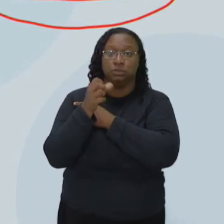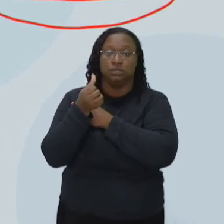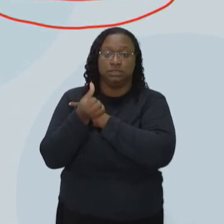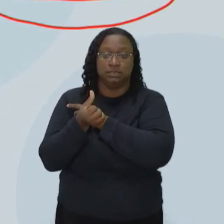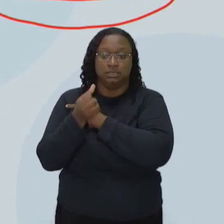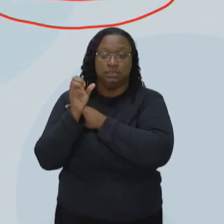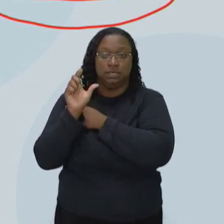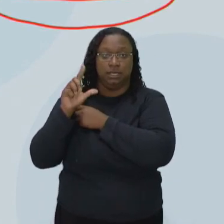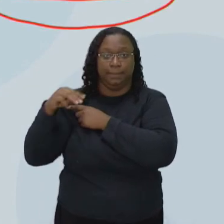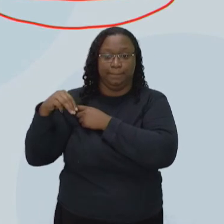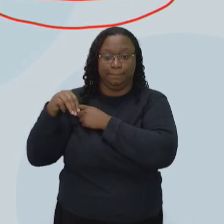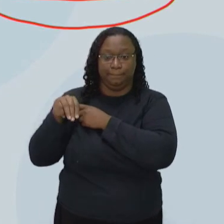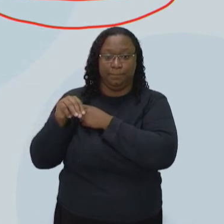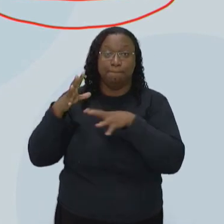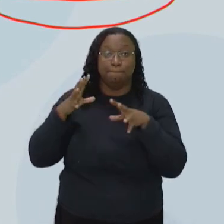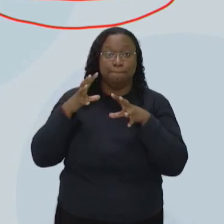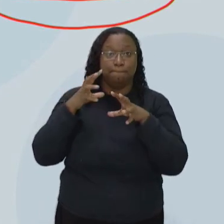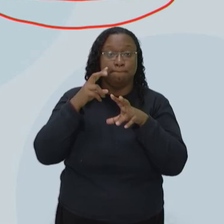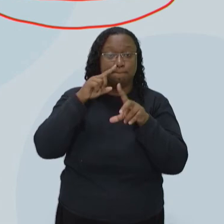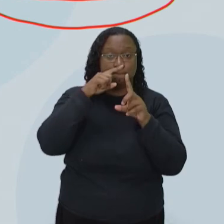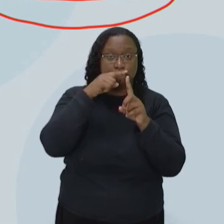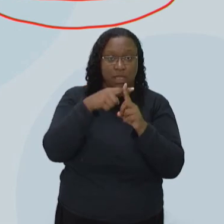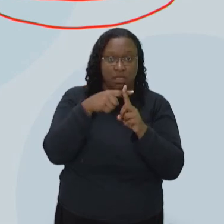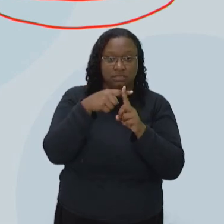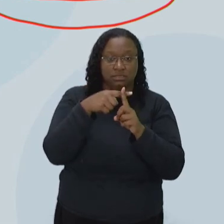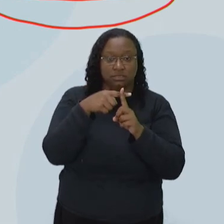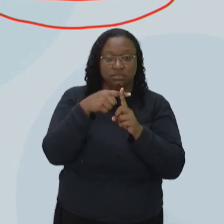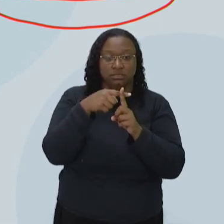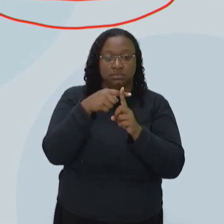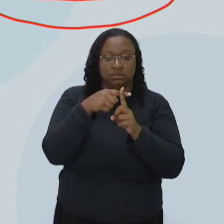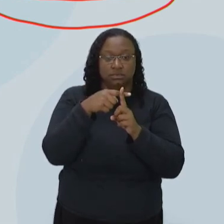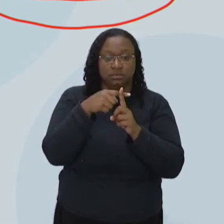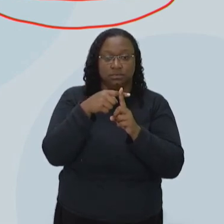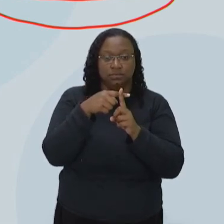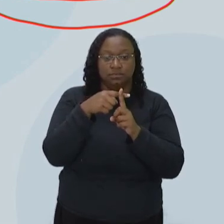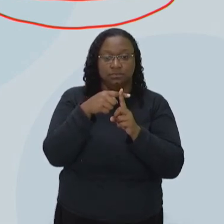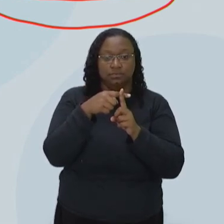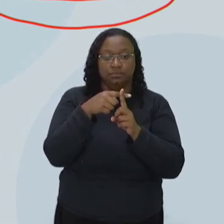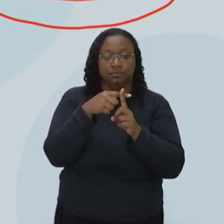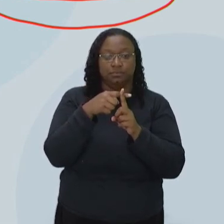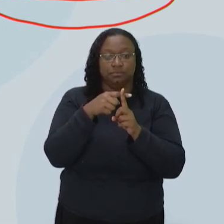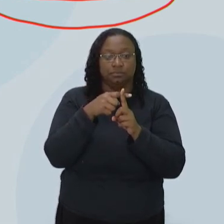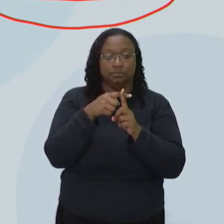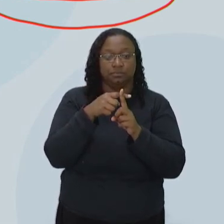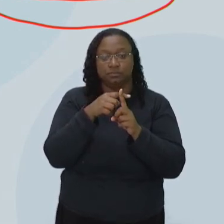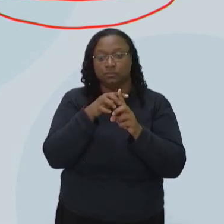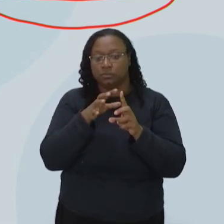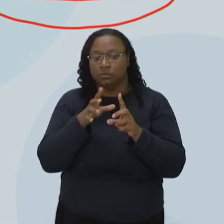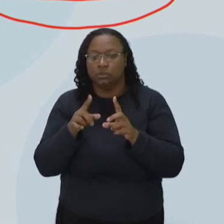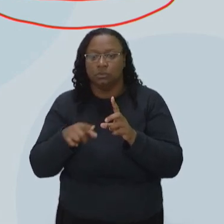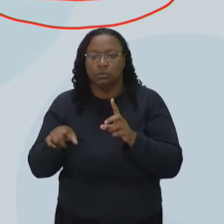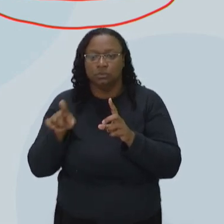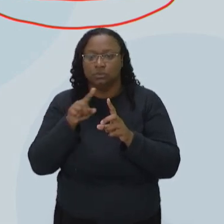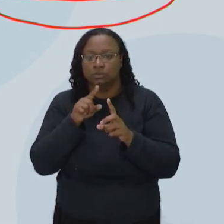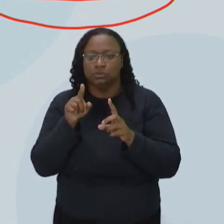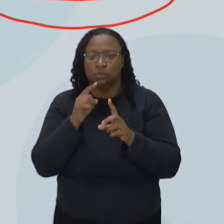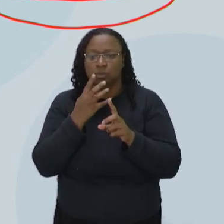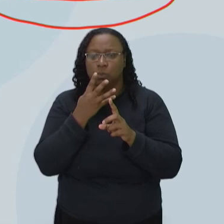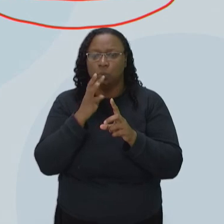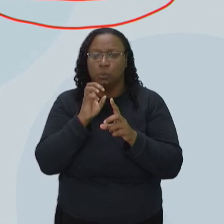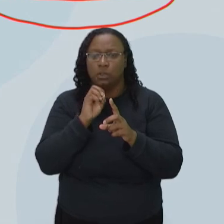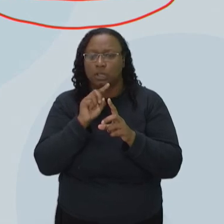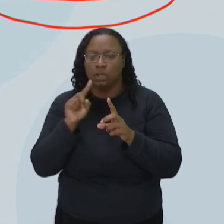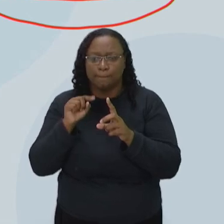que a gente tinha feito as contas ali e deu com 40 mil